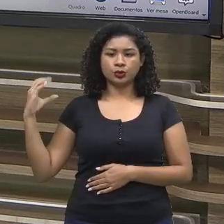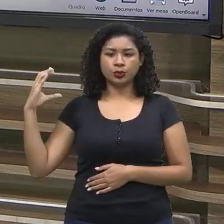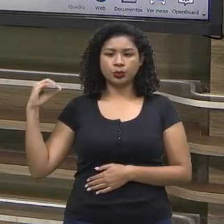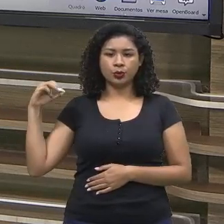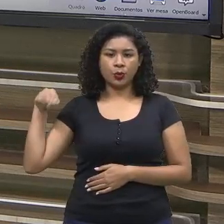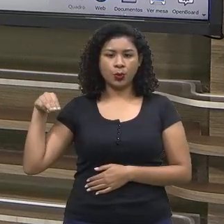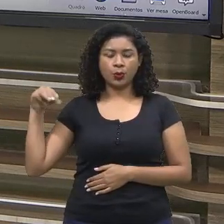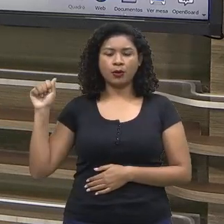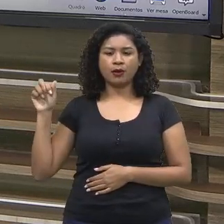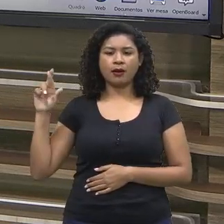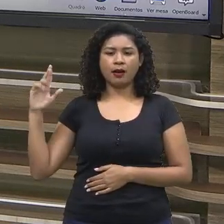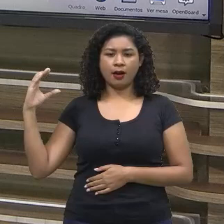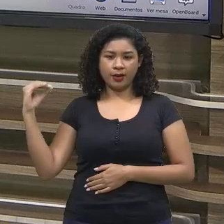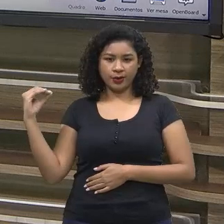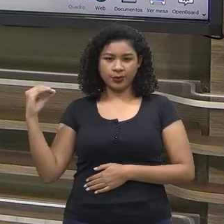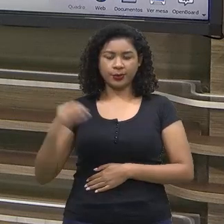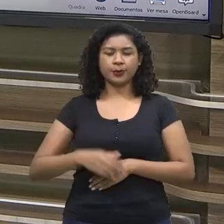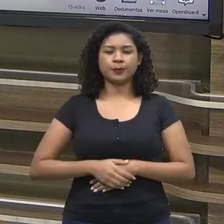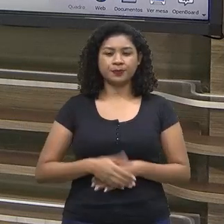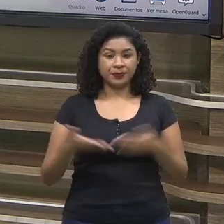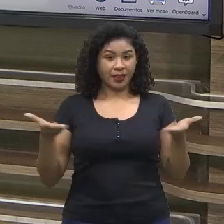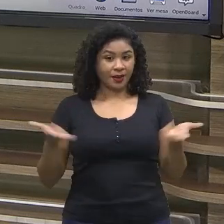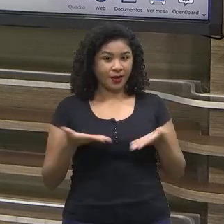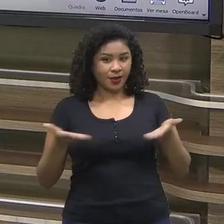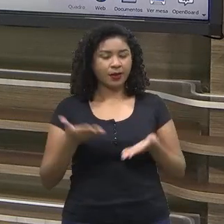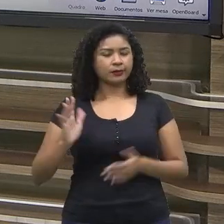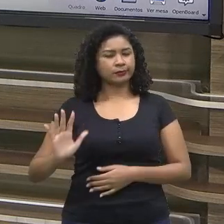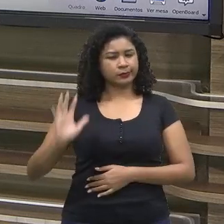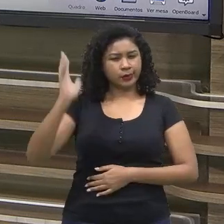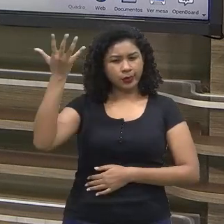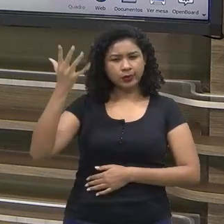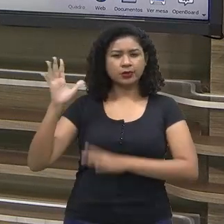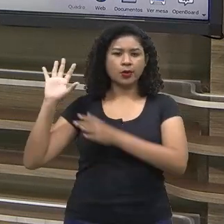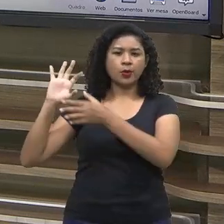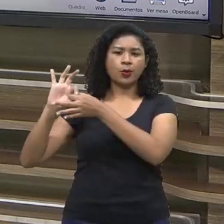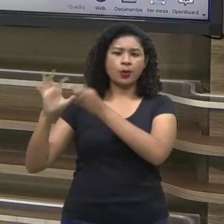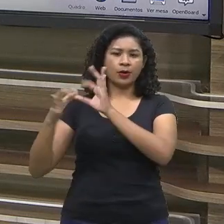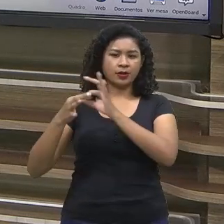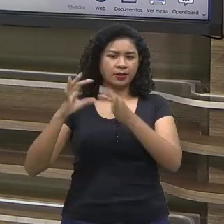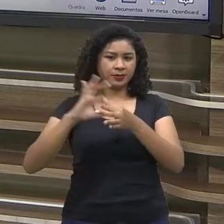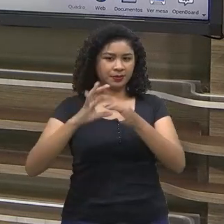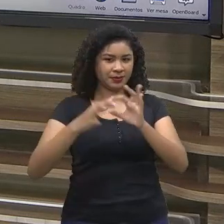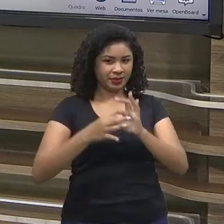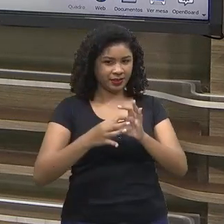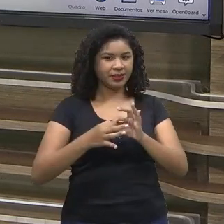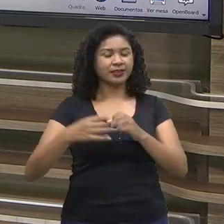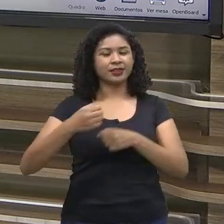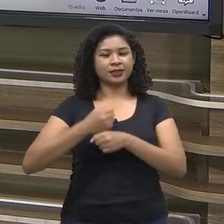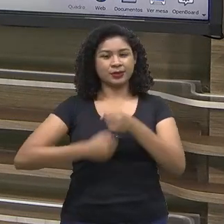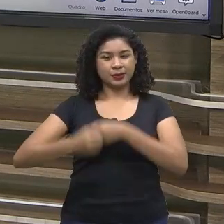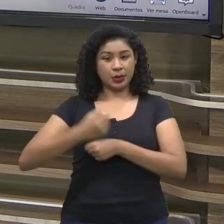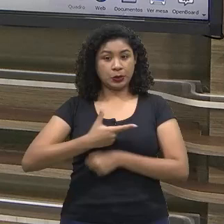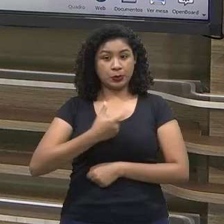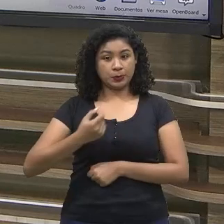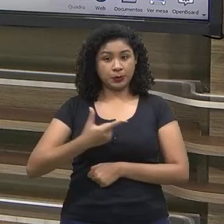atualmente, que está acontecendo as Olimpíadas, né, de 2020 lá em Tóquio, ela